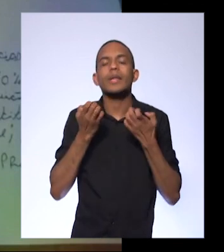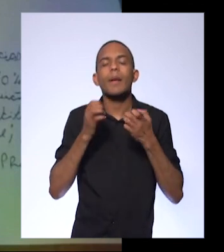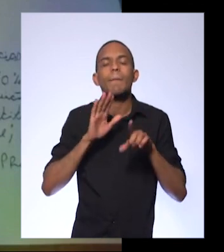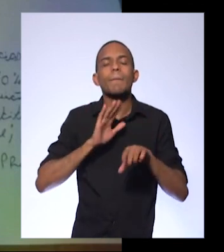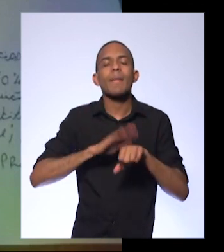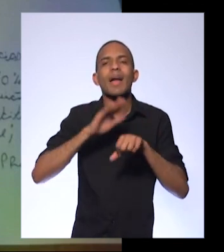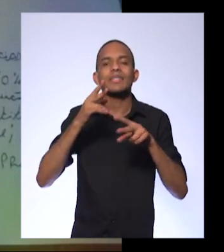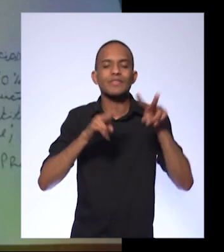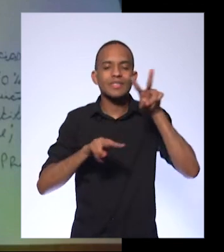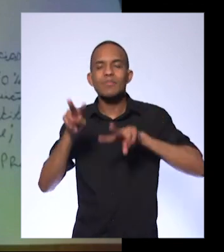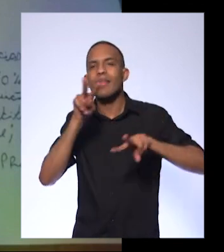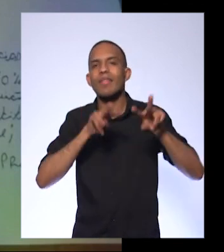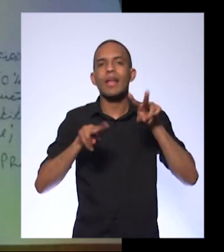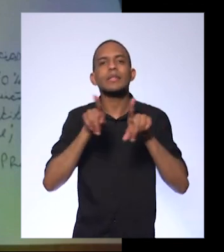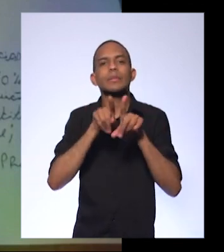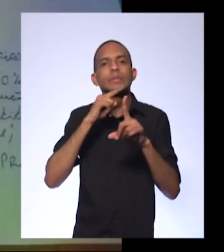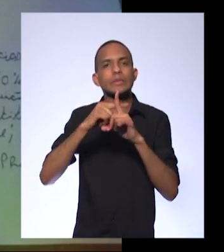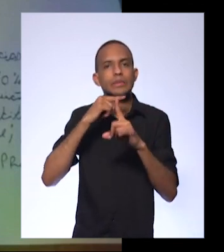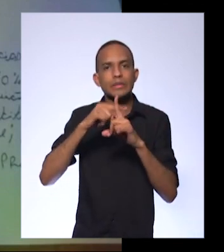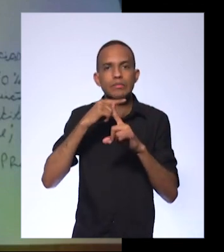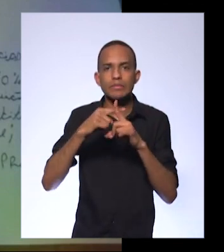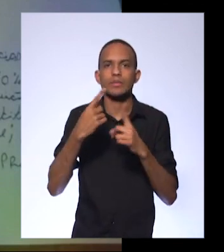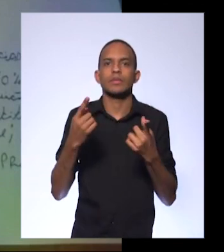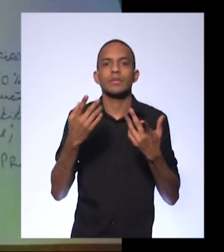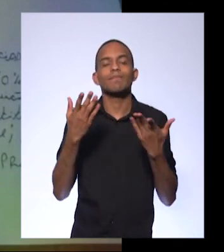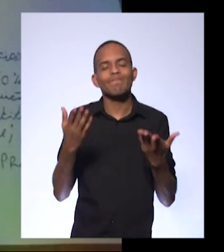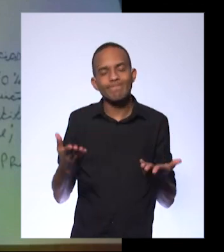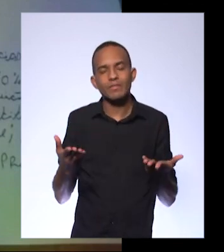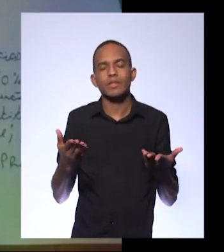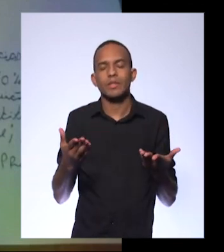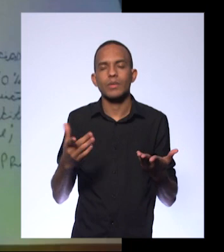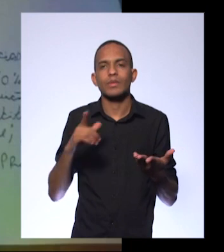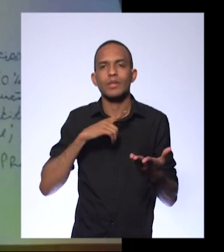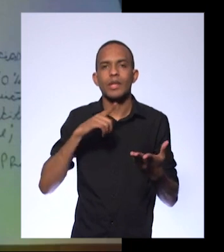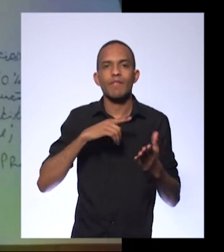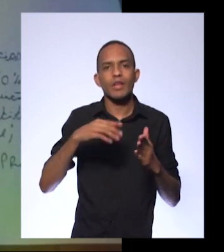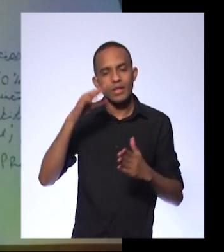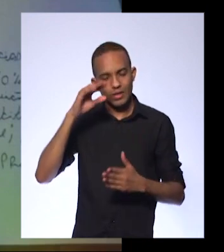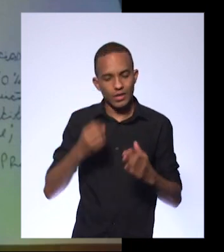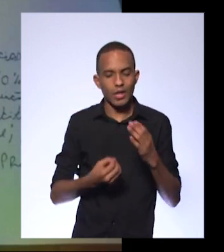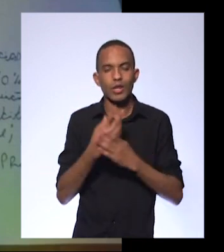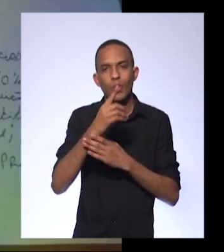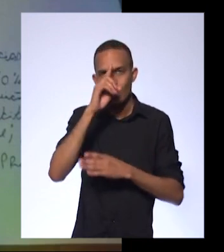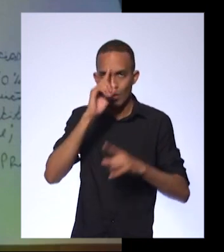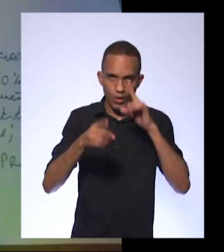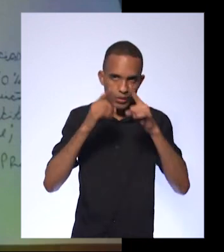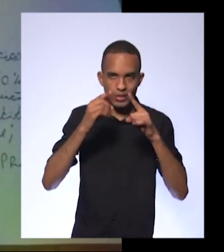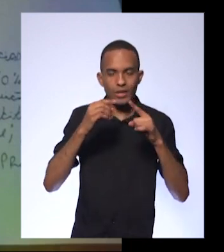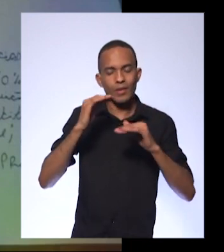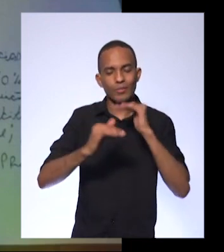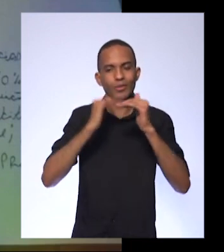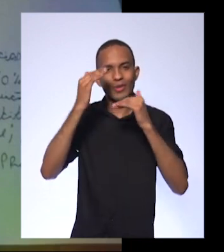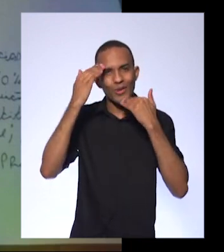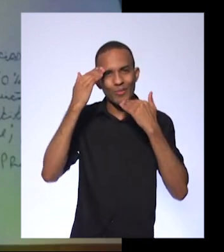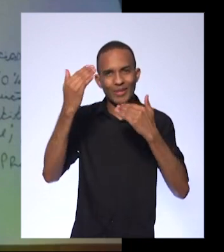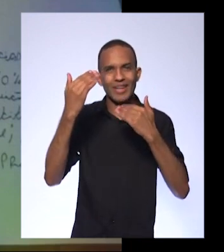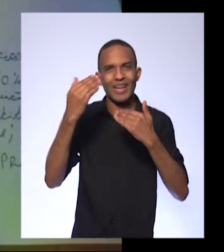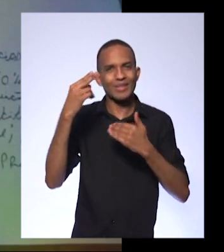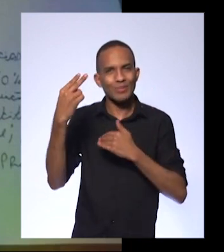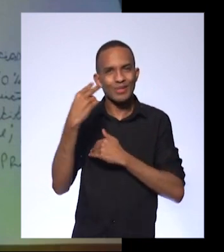visibilidade e positividade, assim criando ordem e progresso. Obrigado por